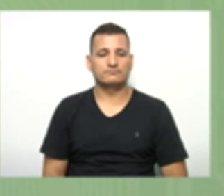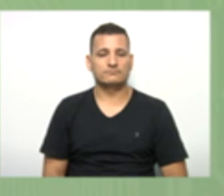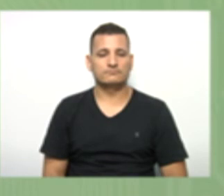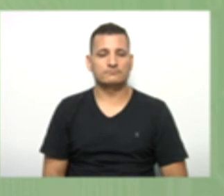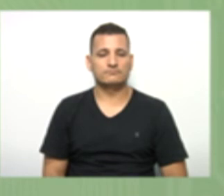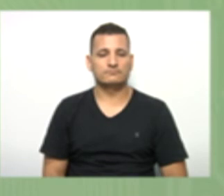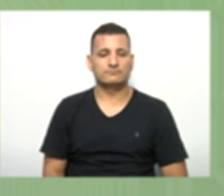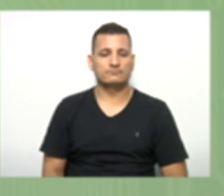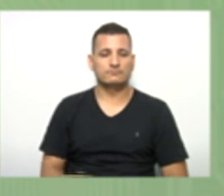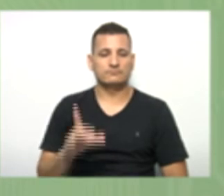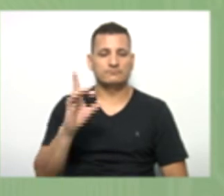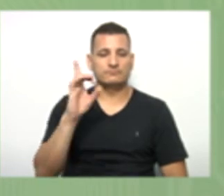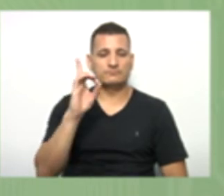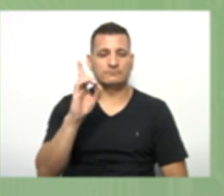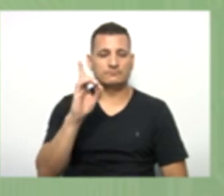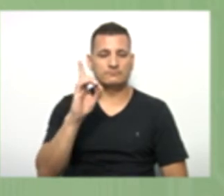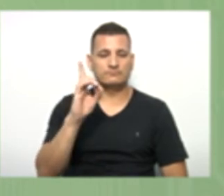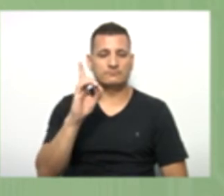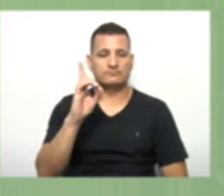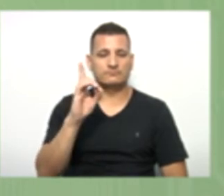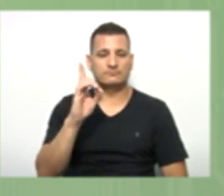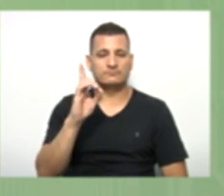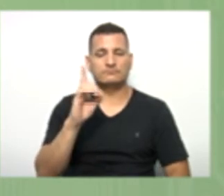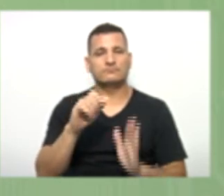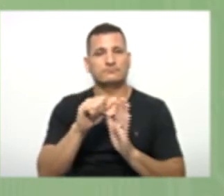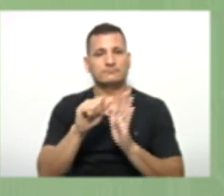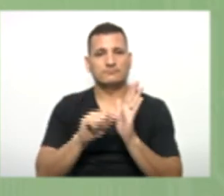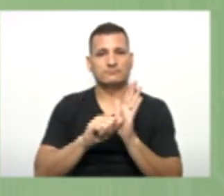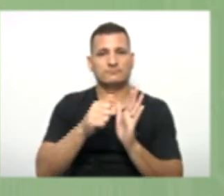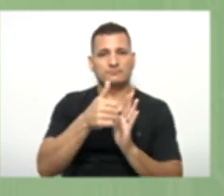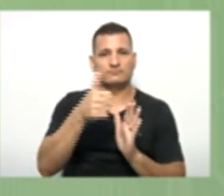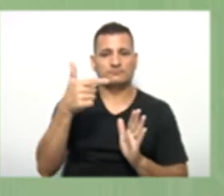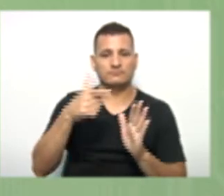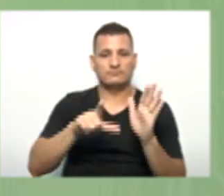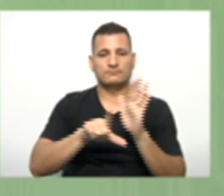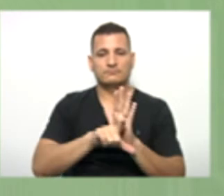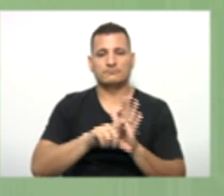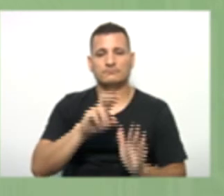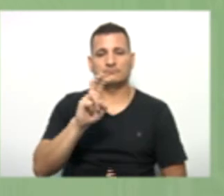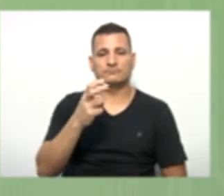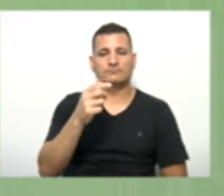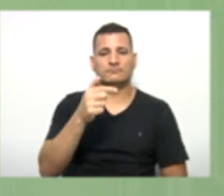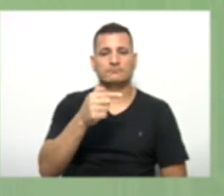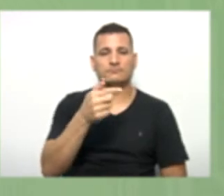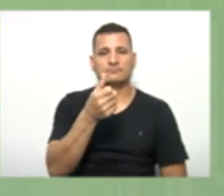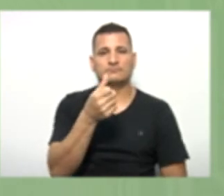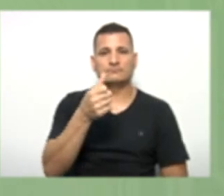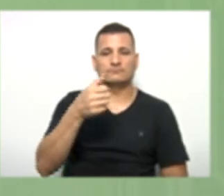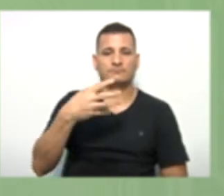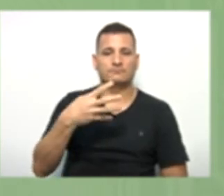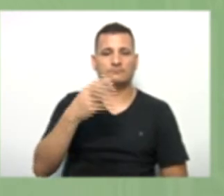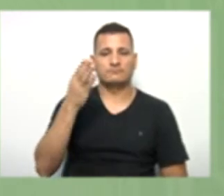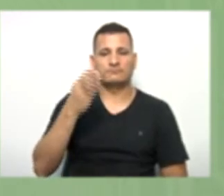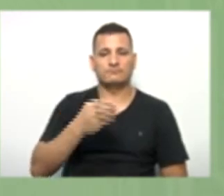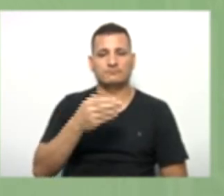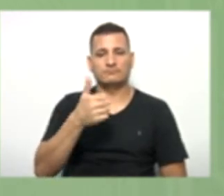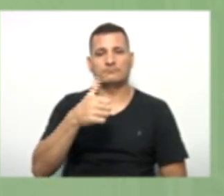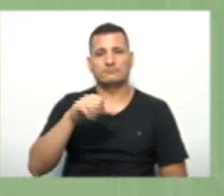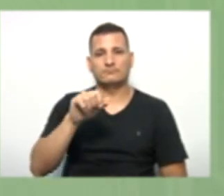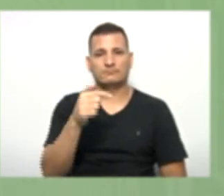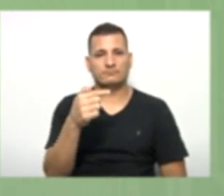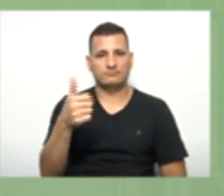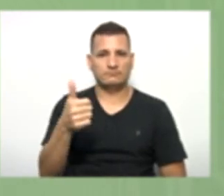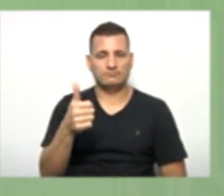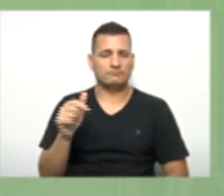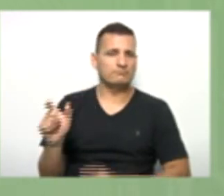Letra D. Conforme o artigo 12 da Lei 5.764 de 71, os associados da